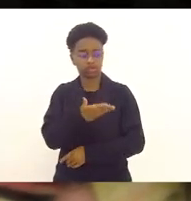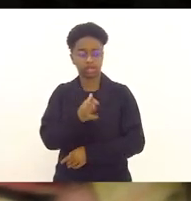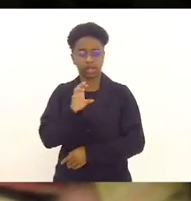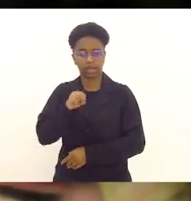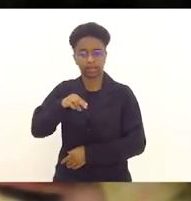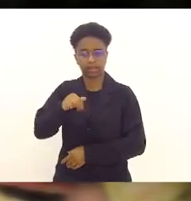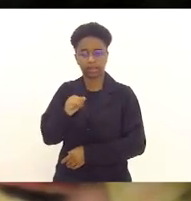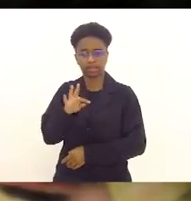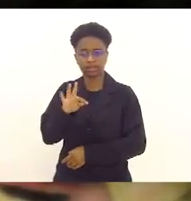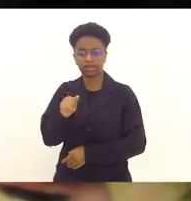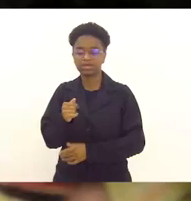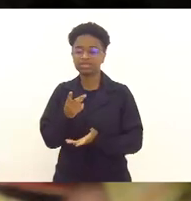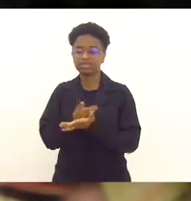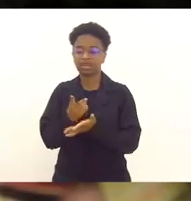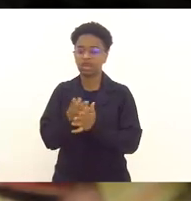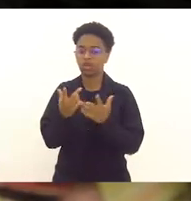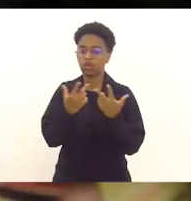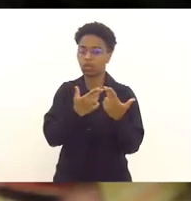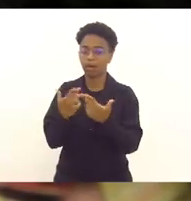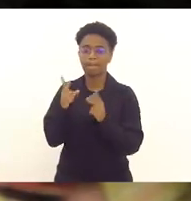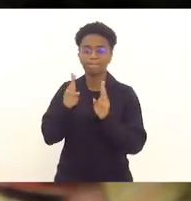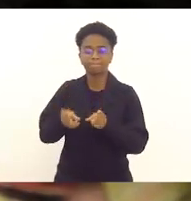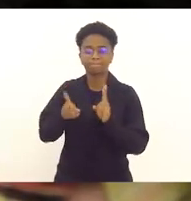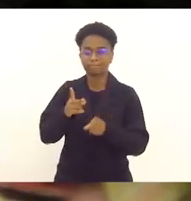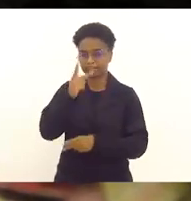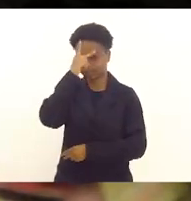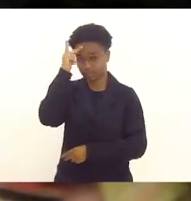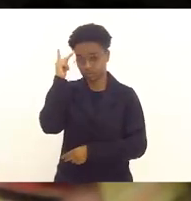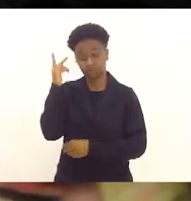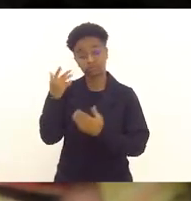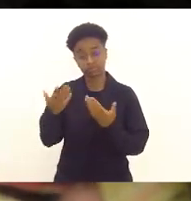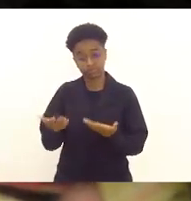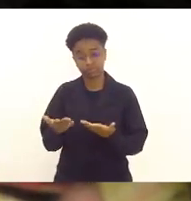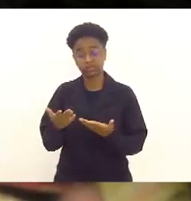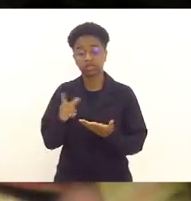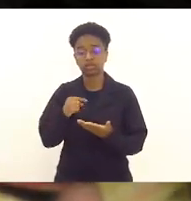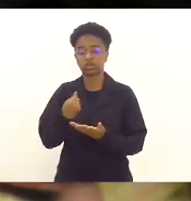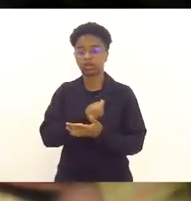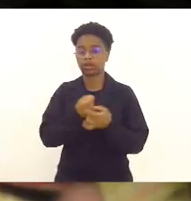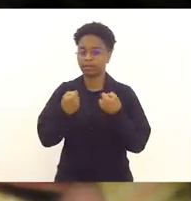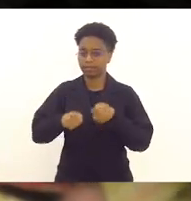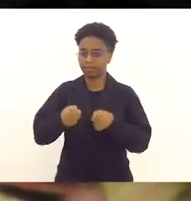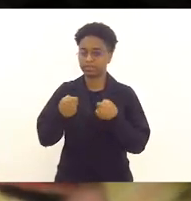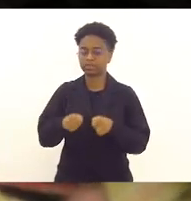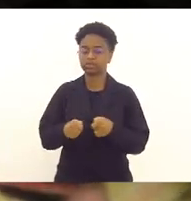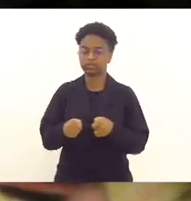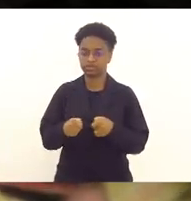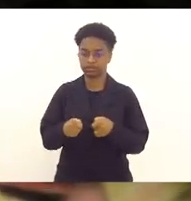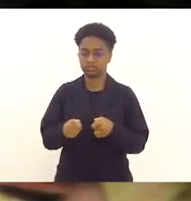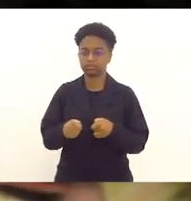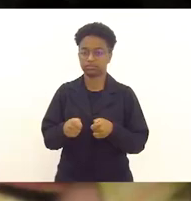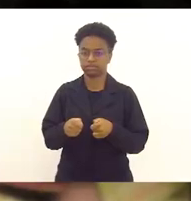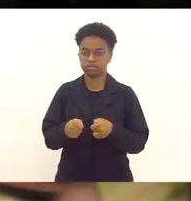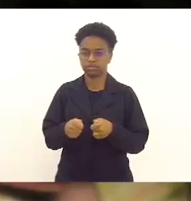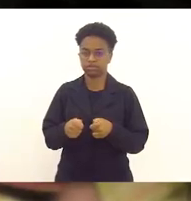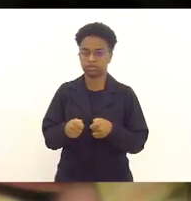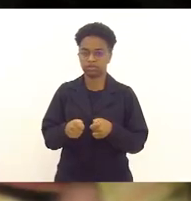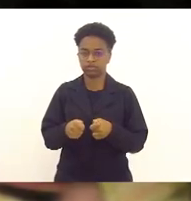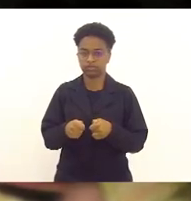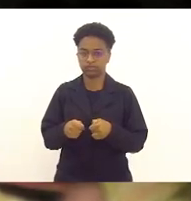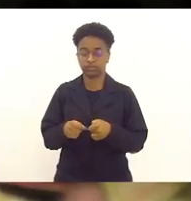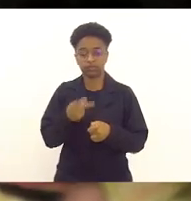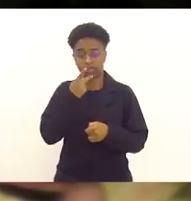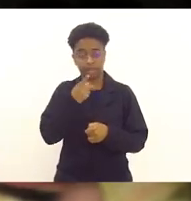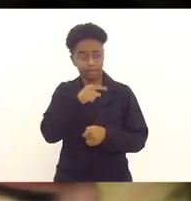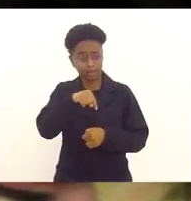é sempre a mesma coisa a gente encontra é a mesma pessoa isso é nada a gente precisa sabe uma deixar que as pessoas se sintam